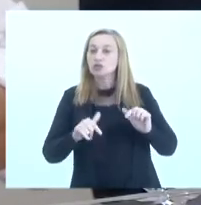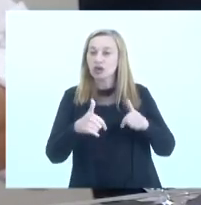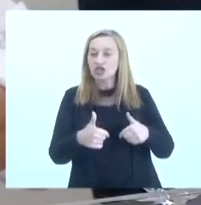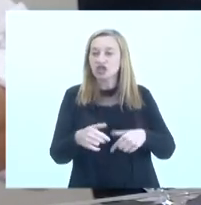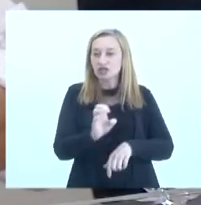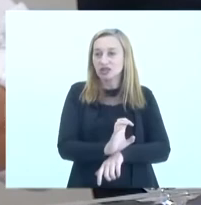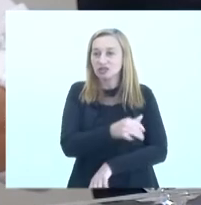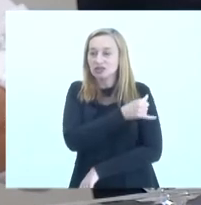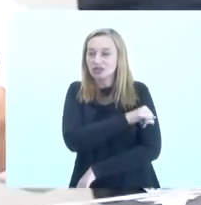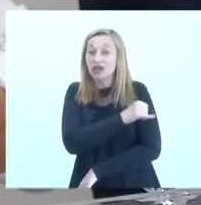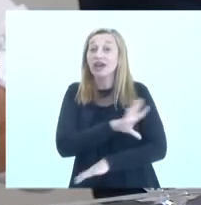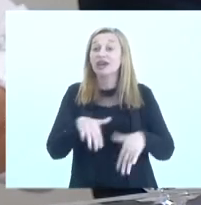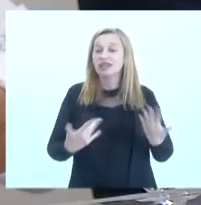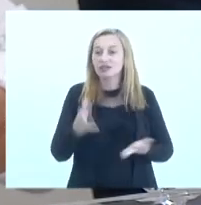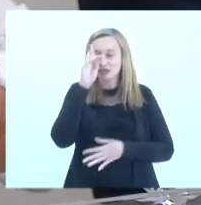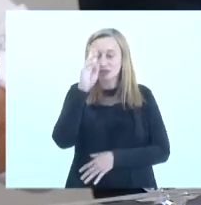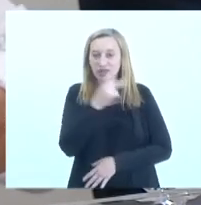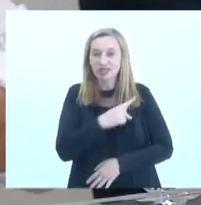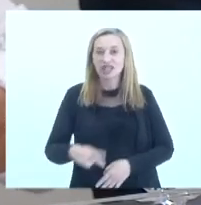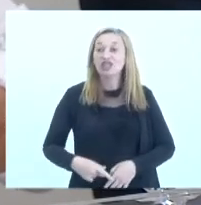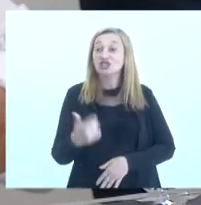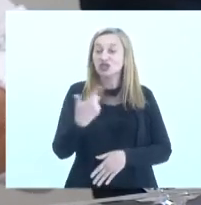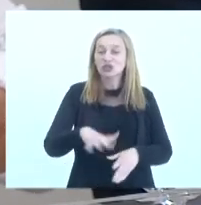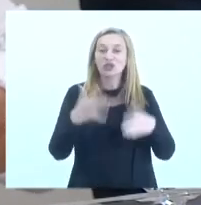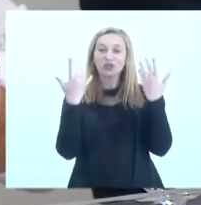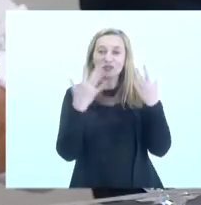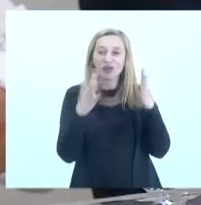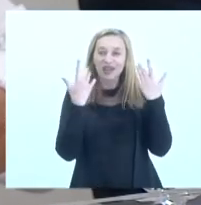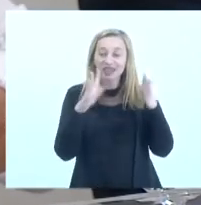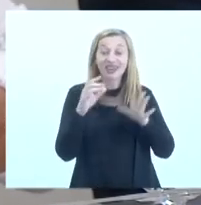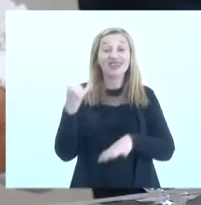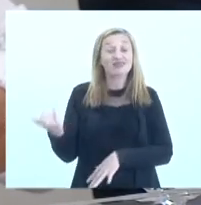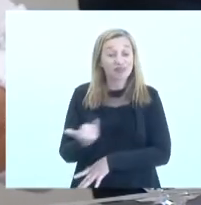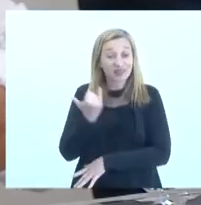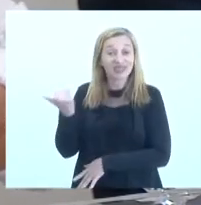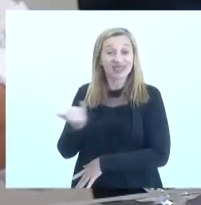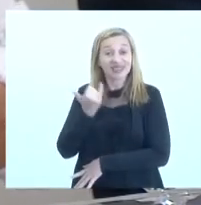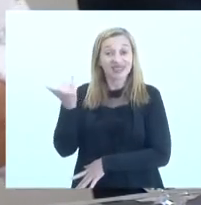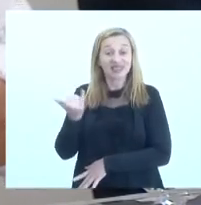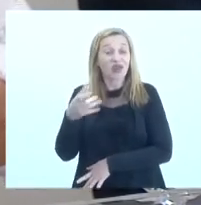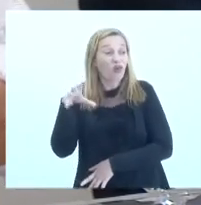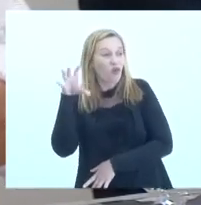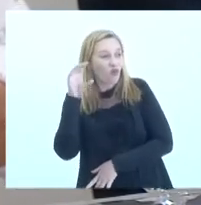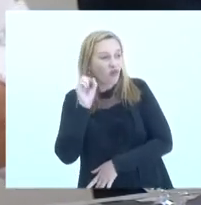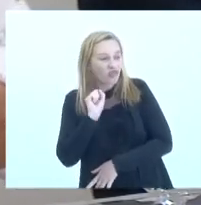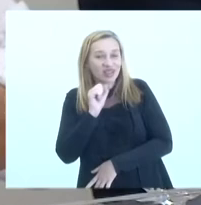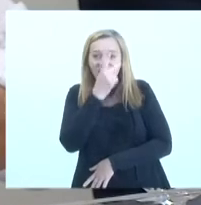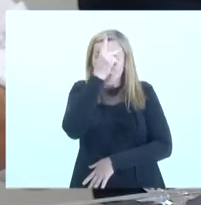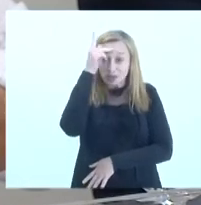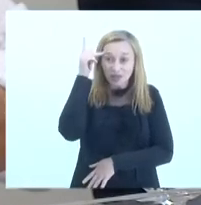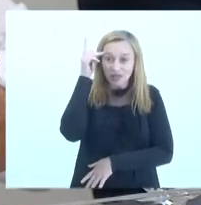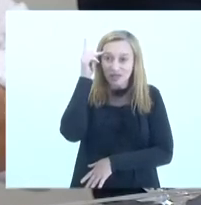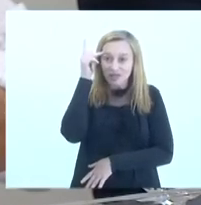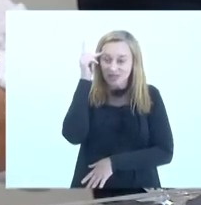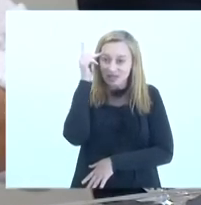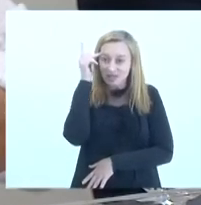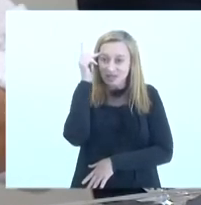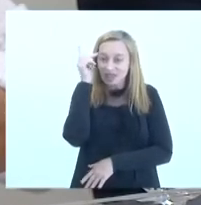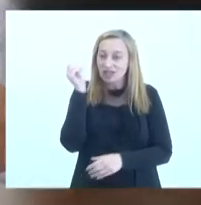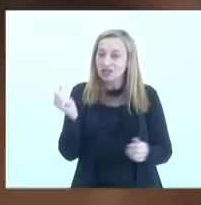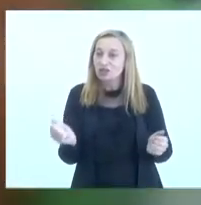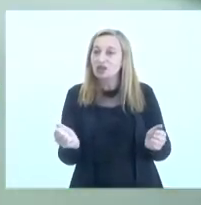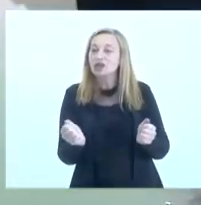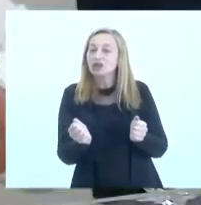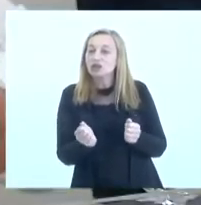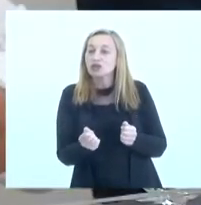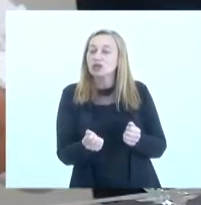Estado. Então, presidente, mais uma vez quero parabenizar que é importante a gente ouvir as pessoas que fomentam os